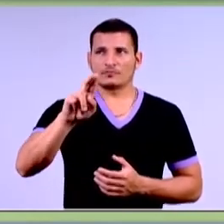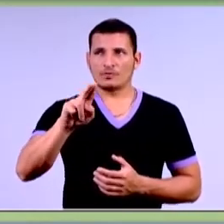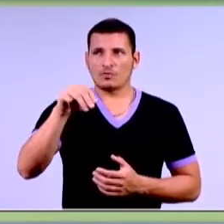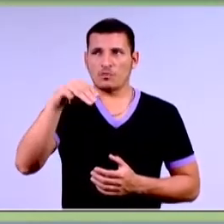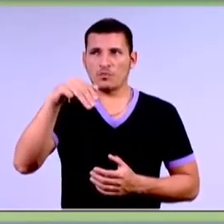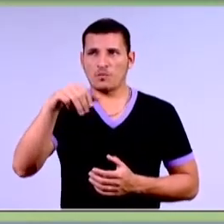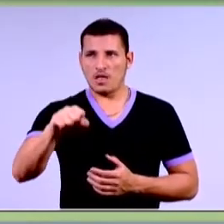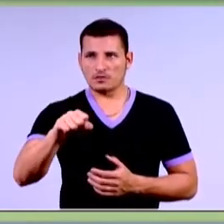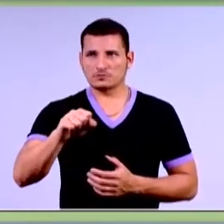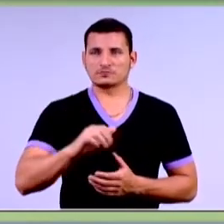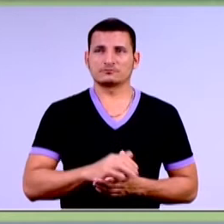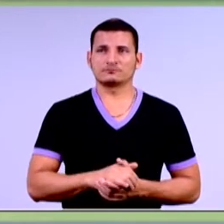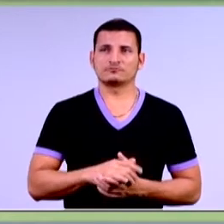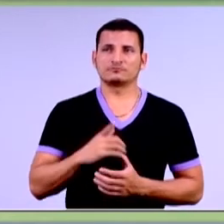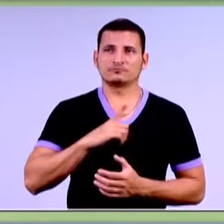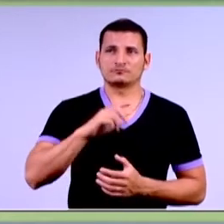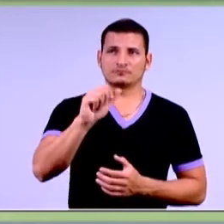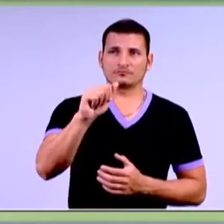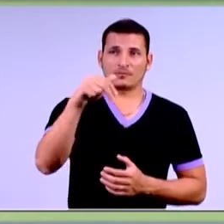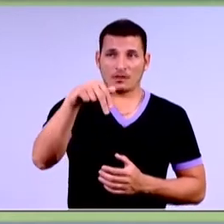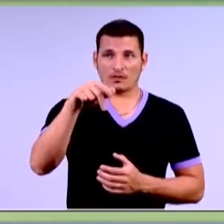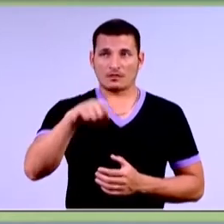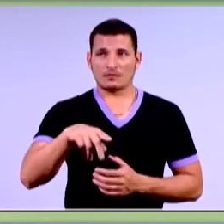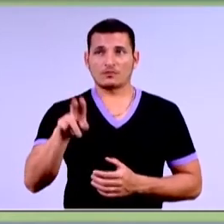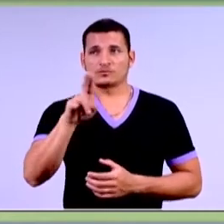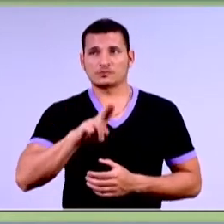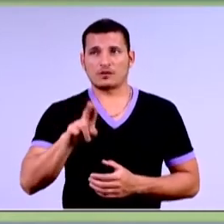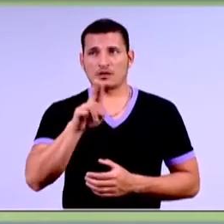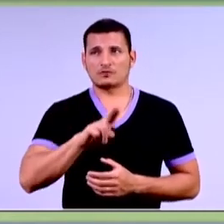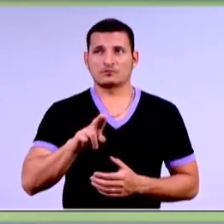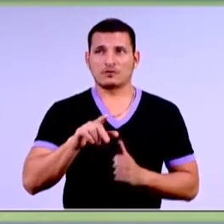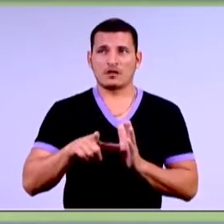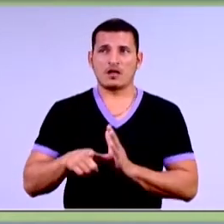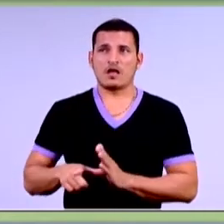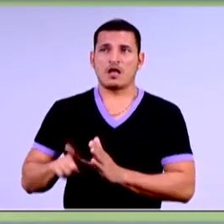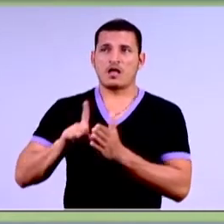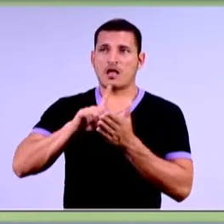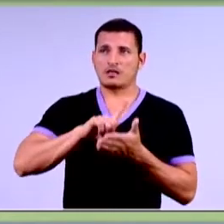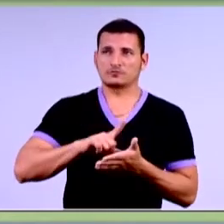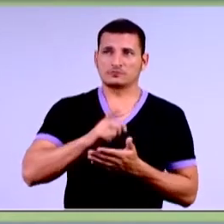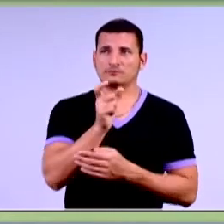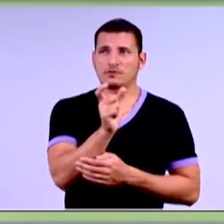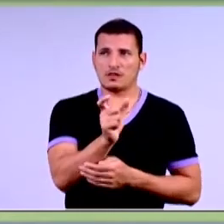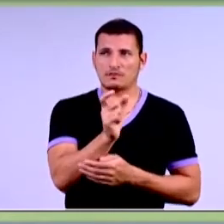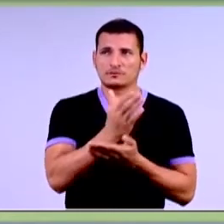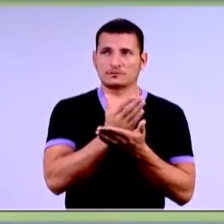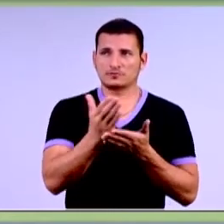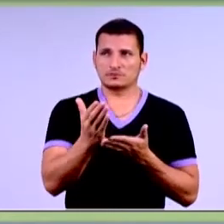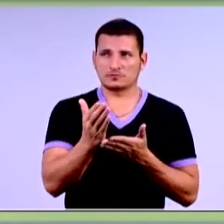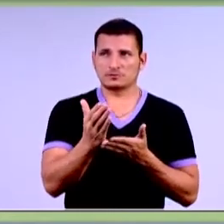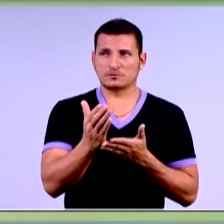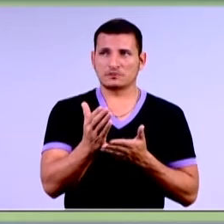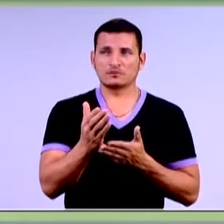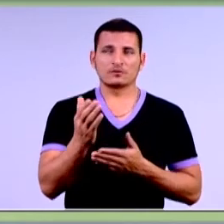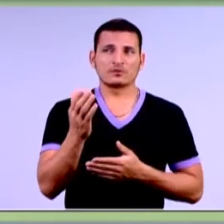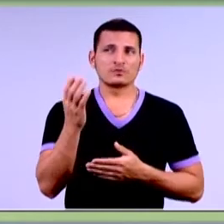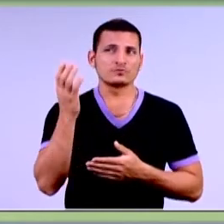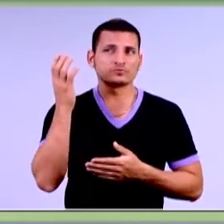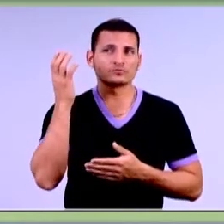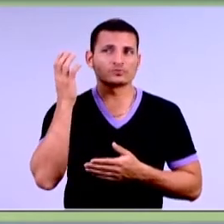a pensão usado usado antes de palavras que disse em condição de